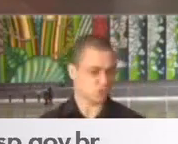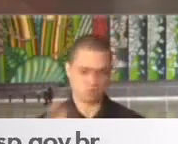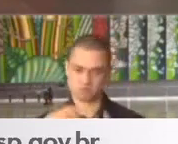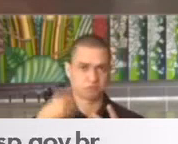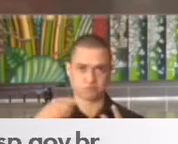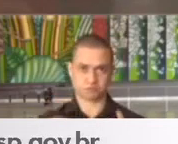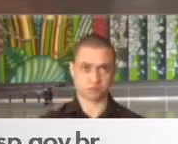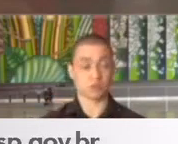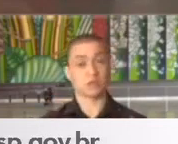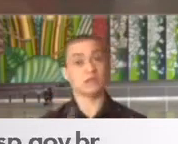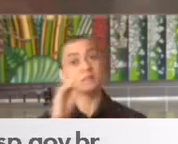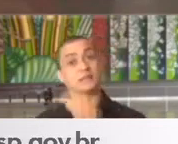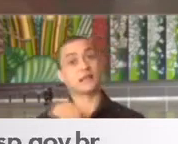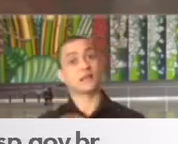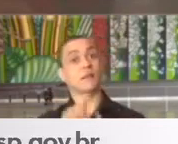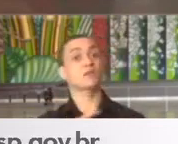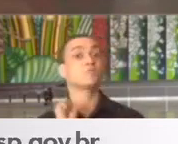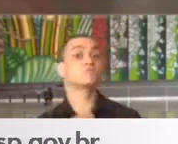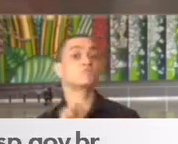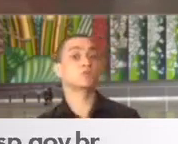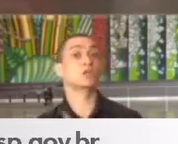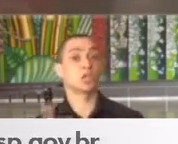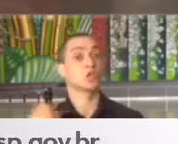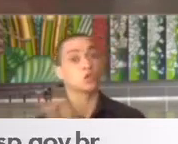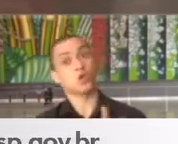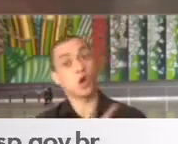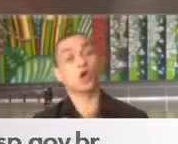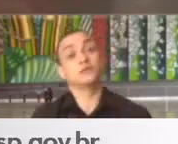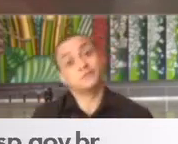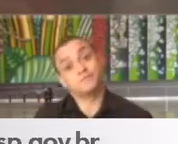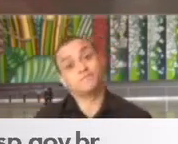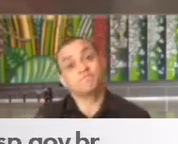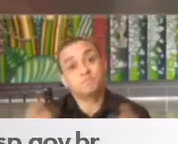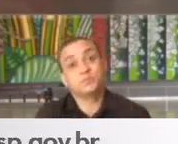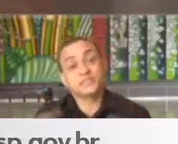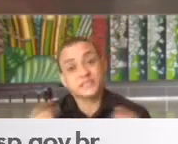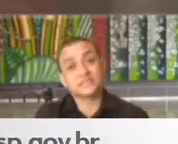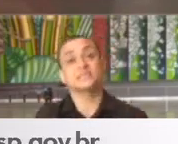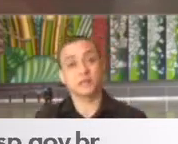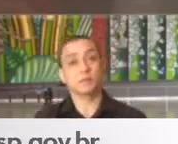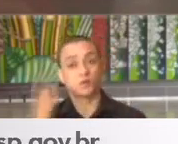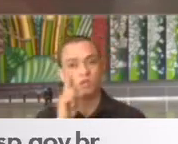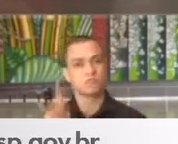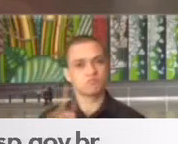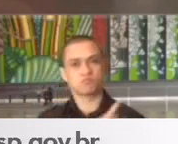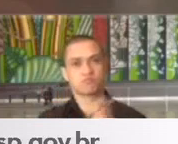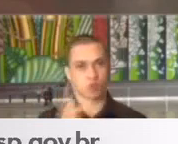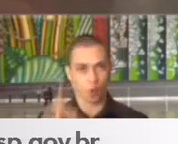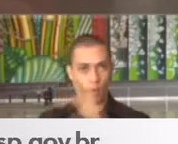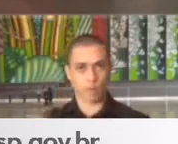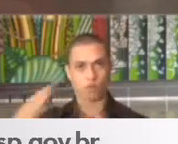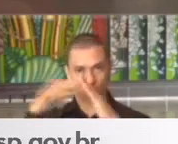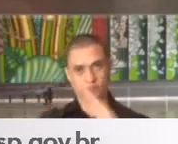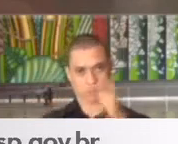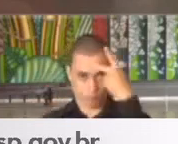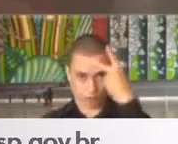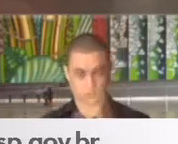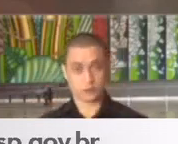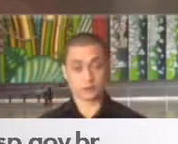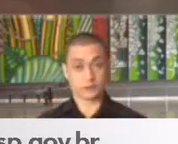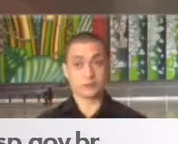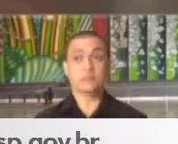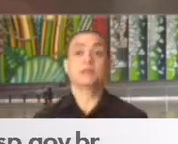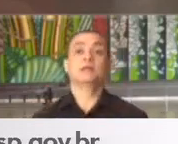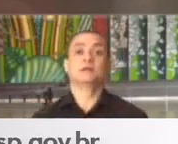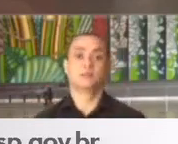dentro da expectativa que nós precisamos para atender a população no Estado de São Paulo. Mostre também